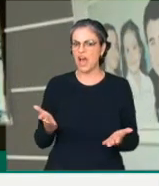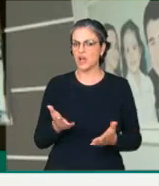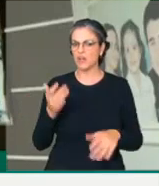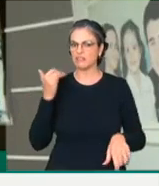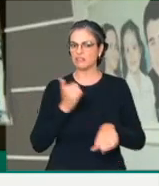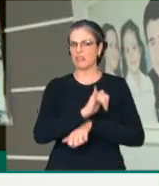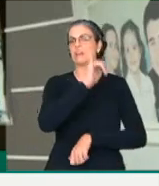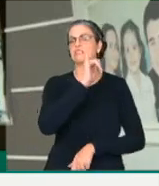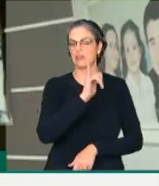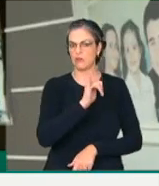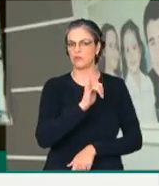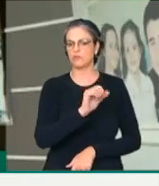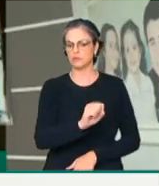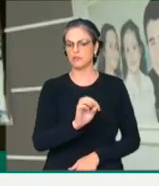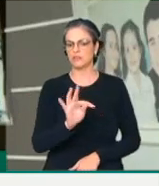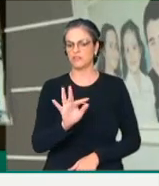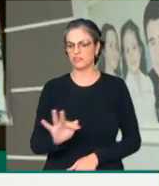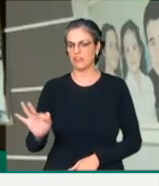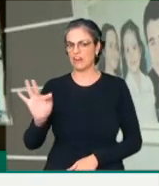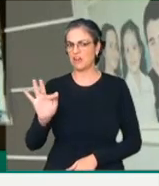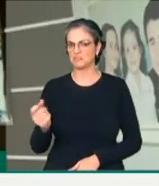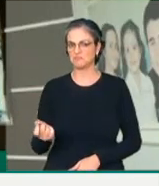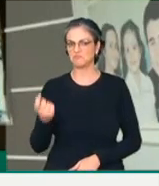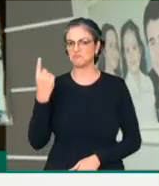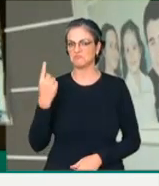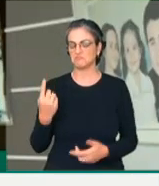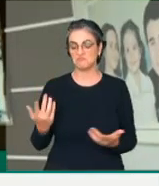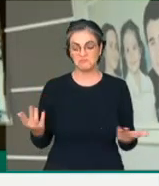Tribunal Federal? Uma espécie